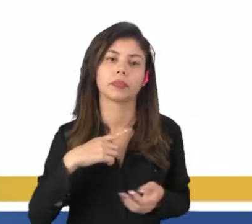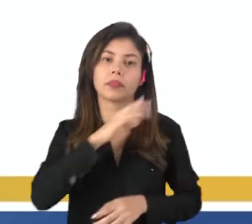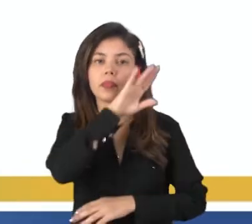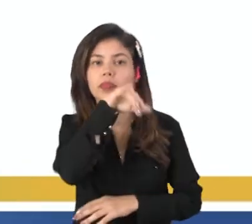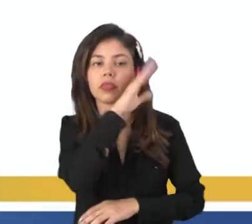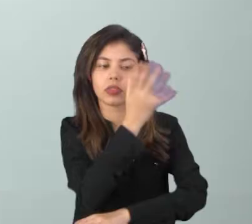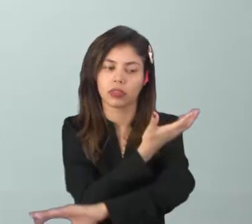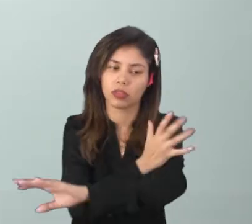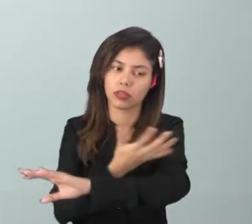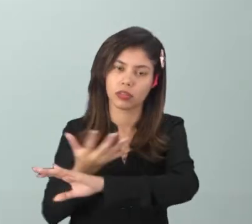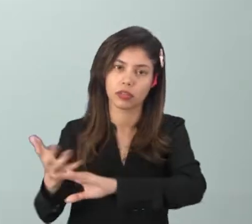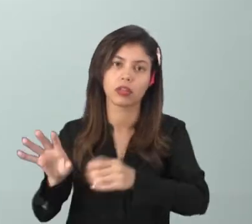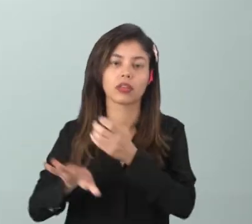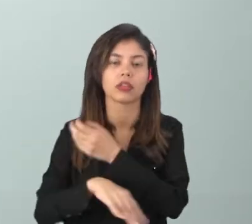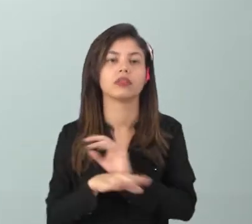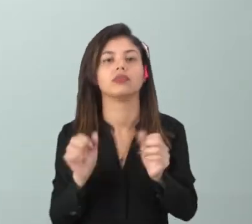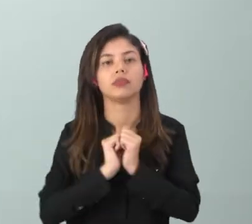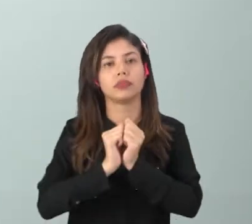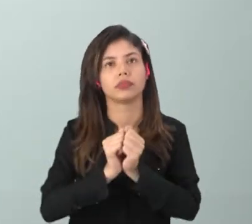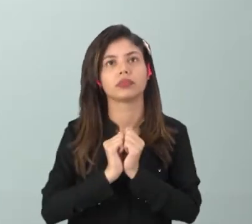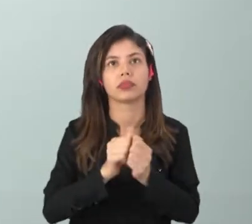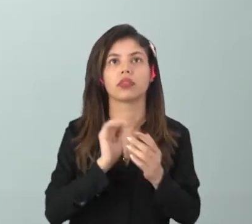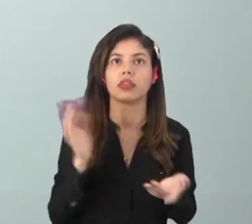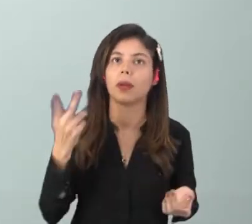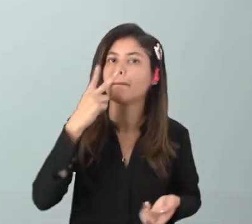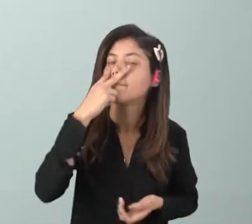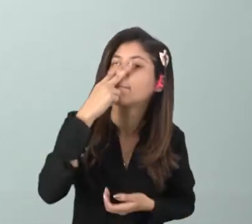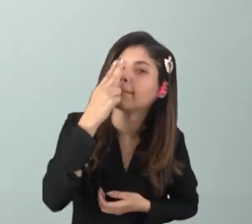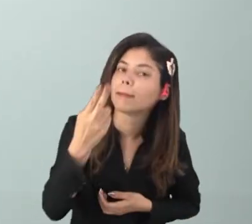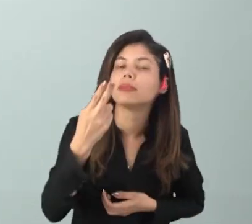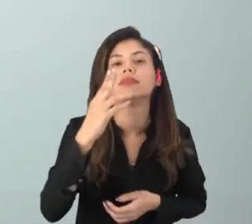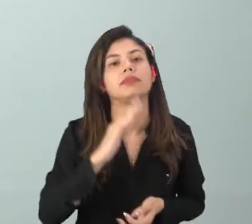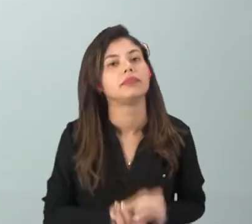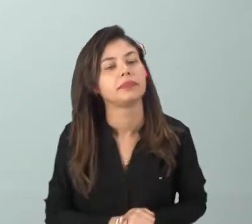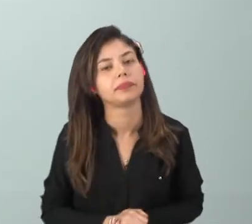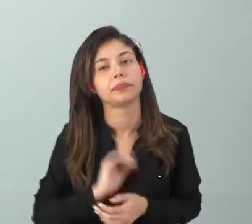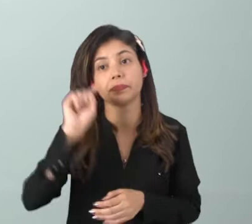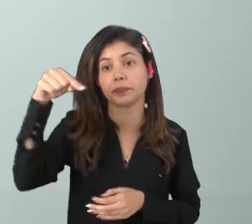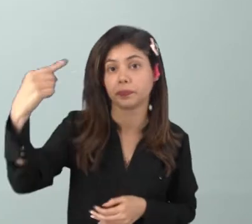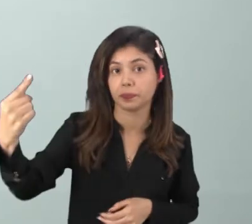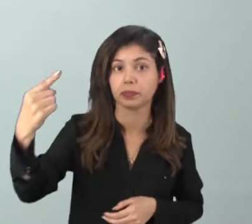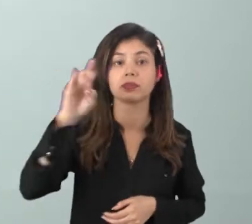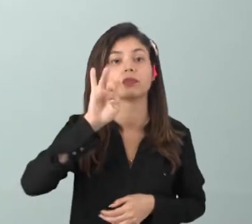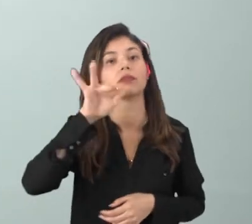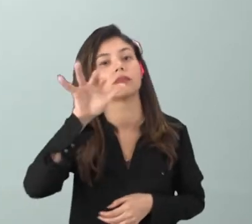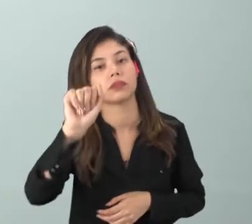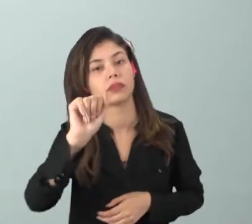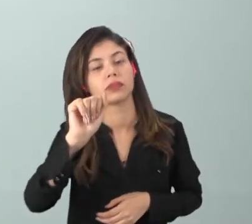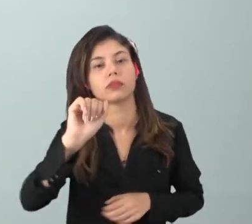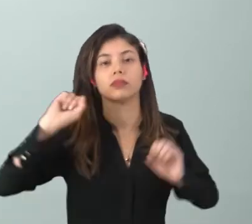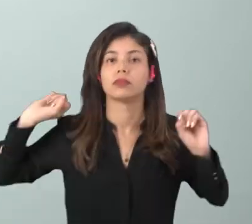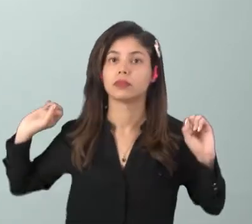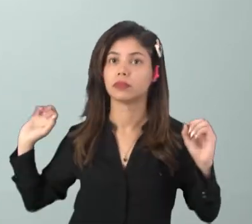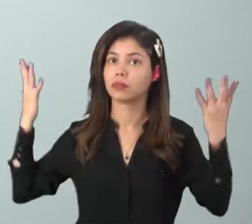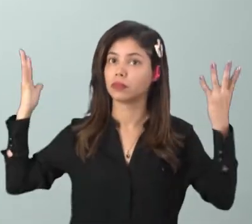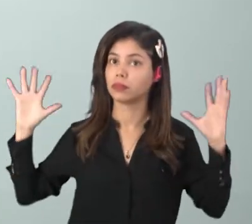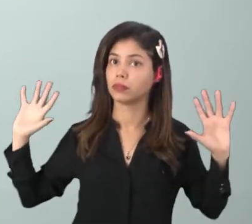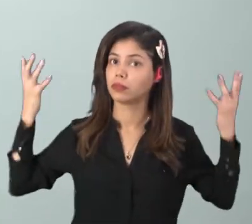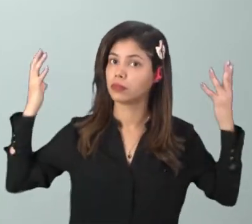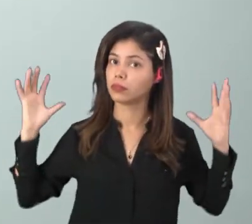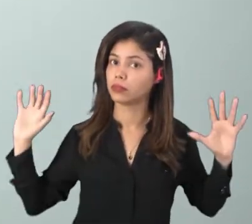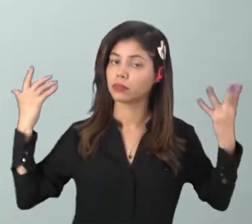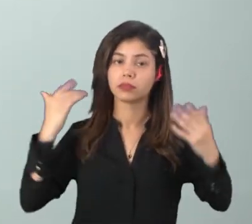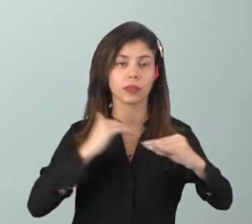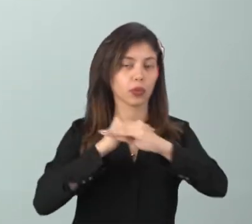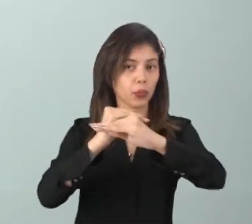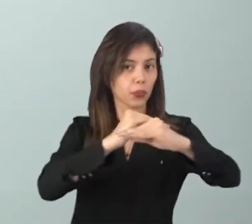espécies vegetais que são ali morfologicamente parecidas. Naquela área do bioma, o clima ele é